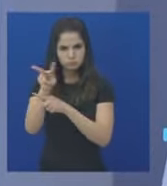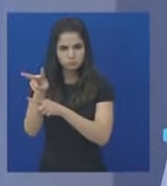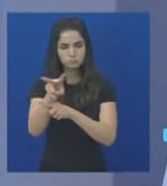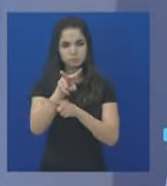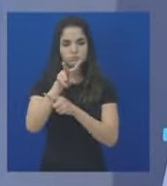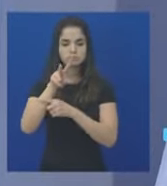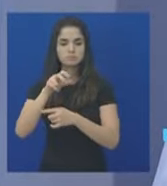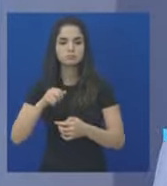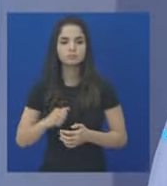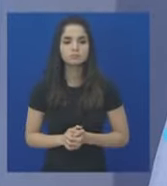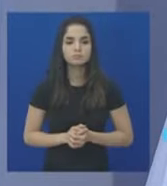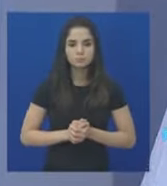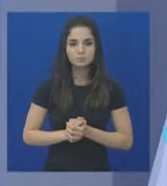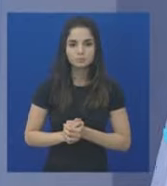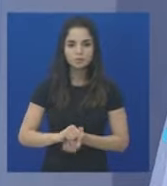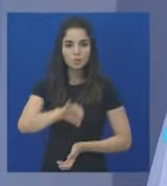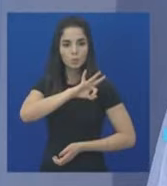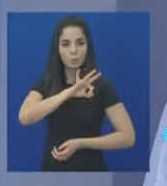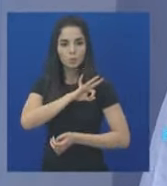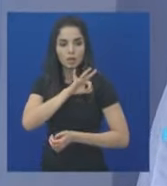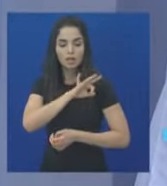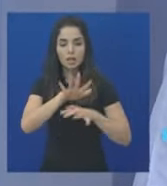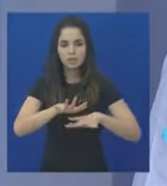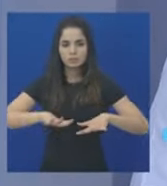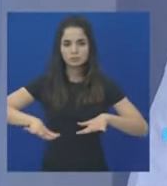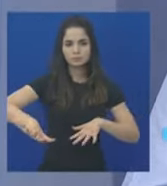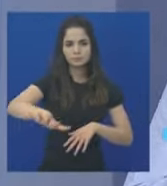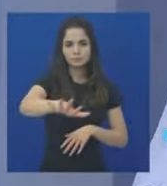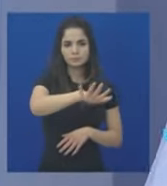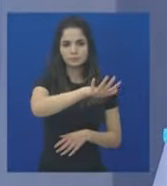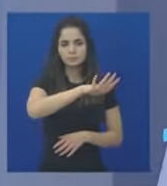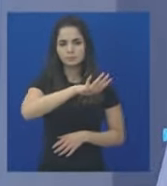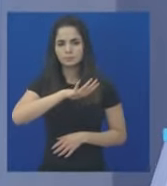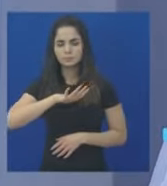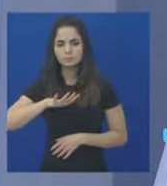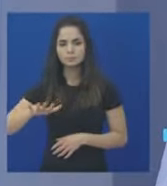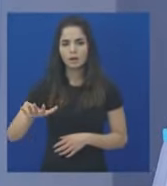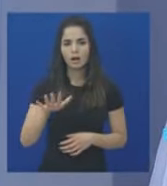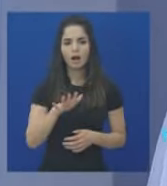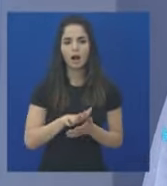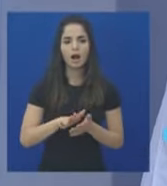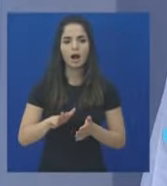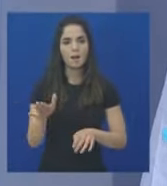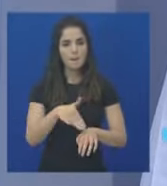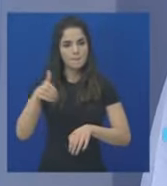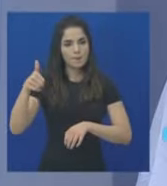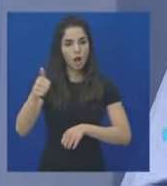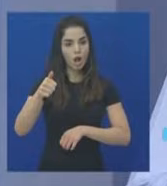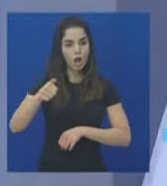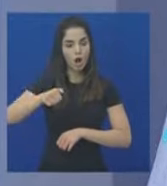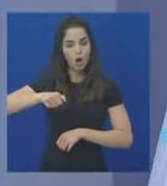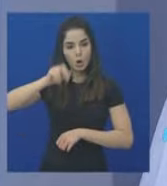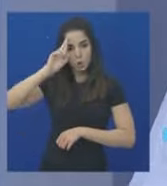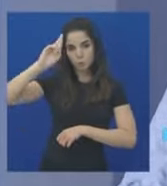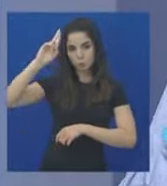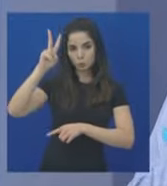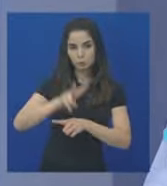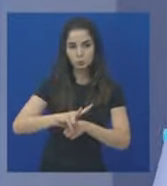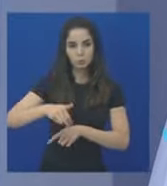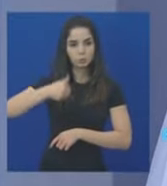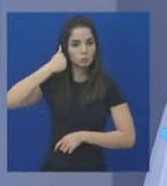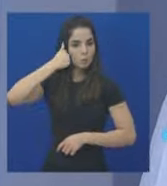mas nós vamos fazer com que o policiamento aumente na nossa cidade. Vamos equipar a guarda municipal com aparelhos,